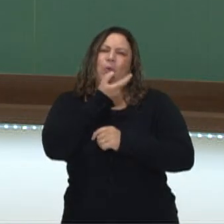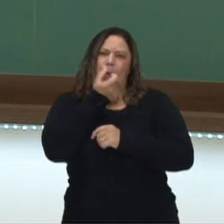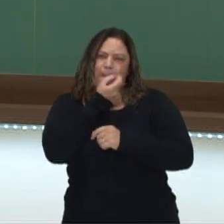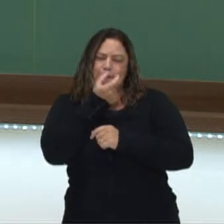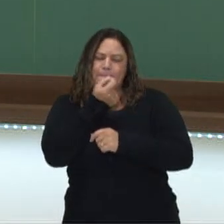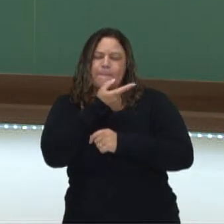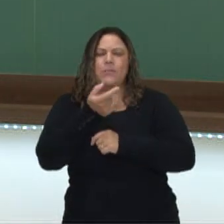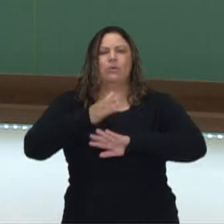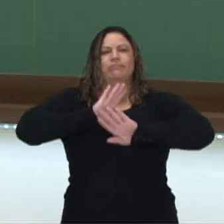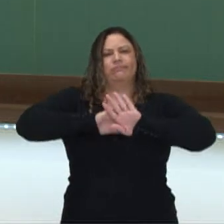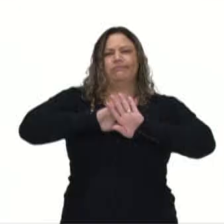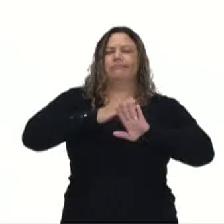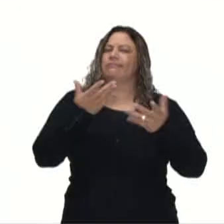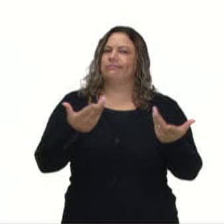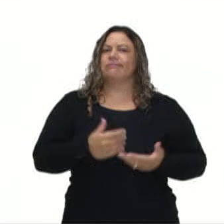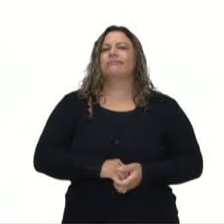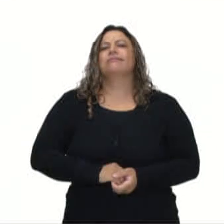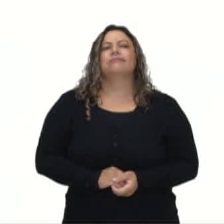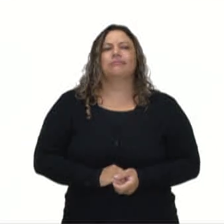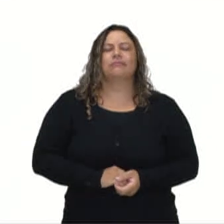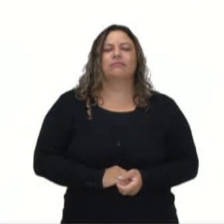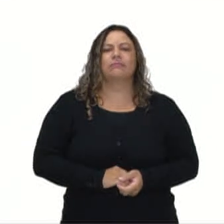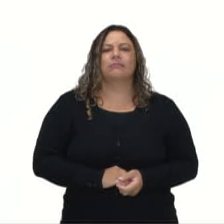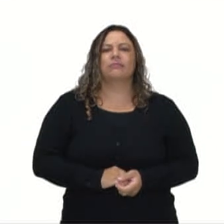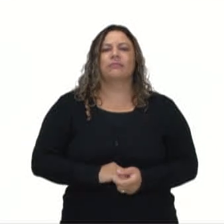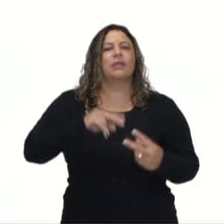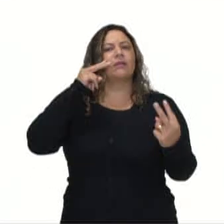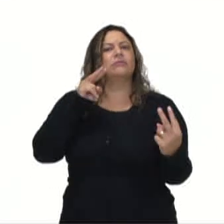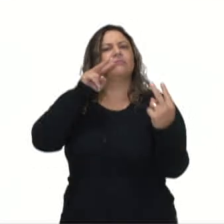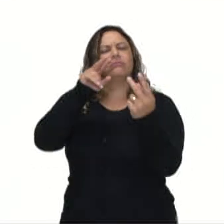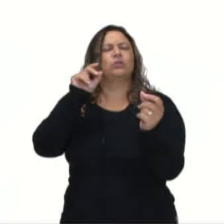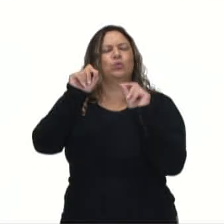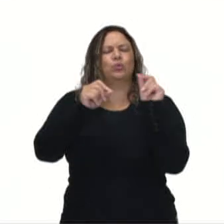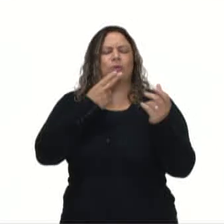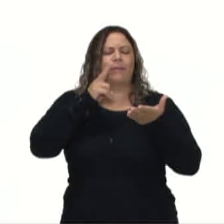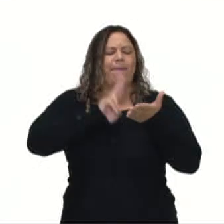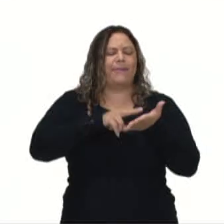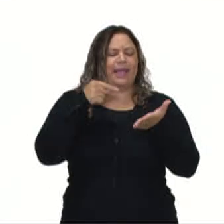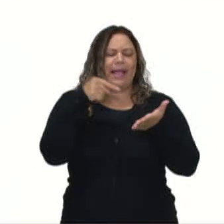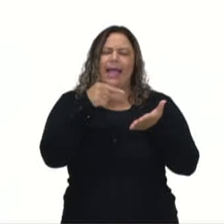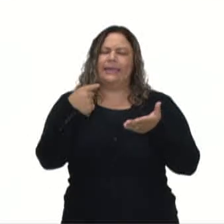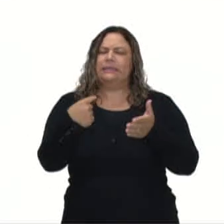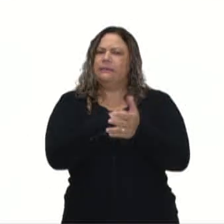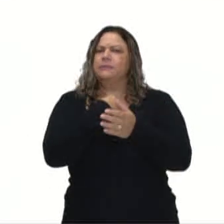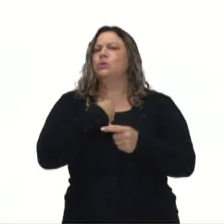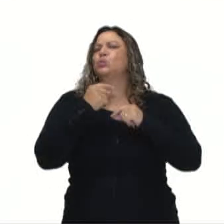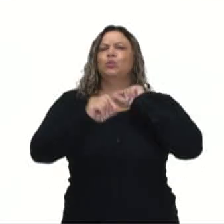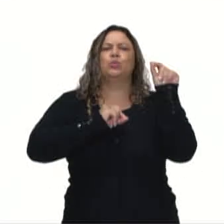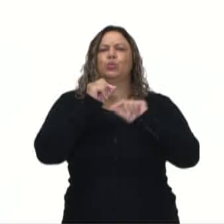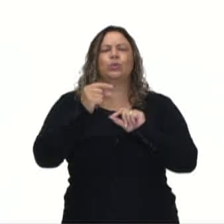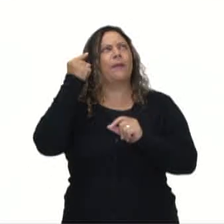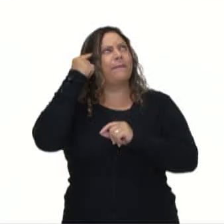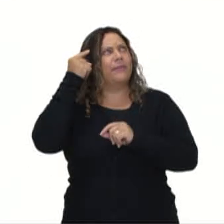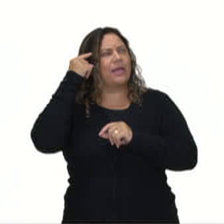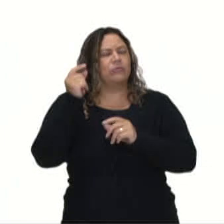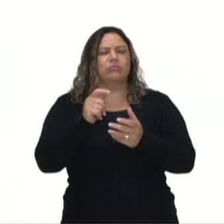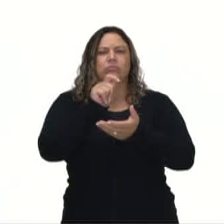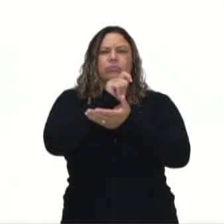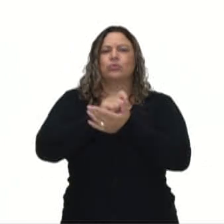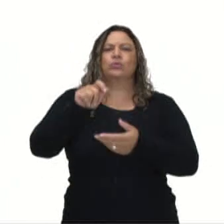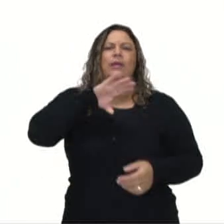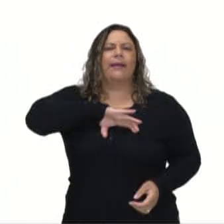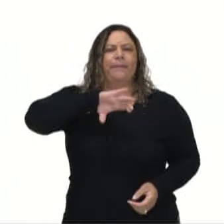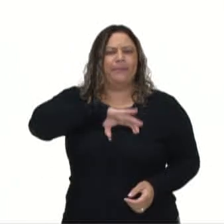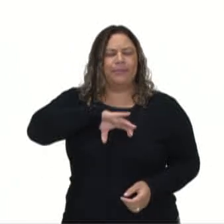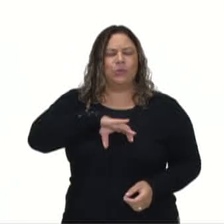nosso cronista. Tenho diante dos olhos uma carta em que me perguntam o que penso da questão ortográfica. Não sei